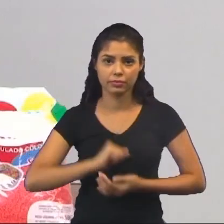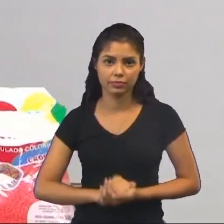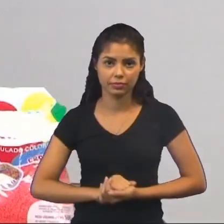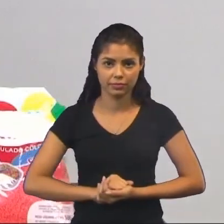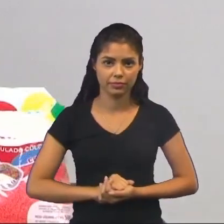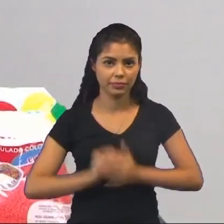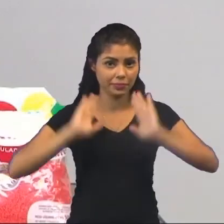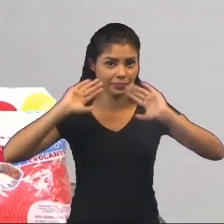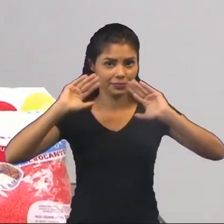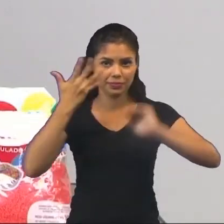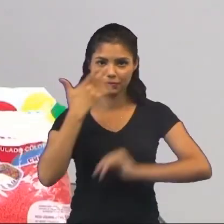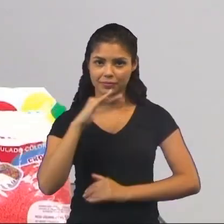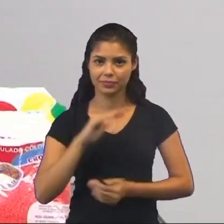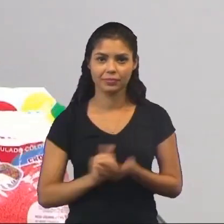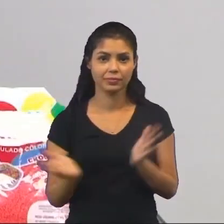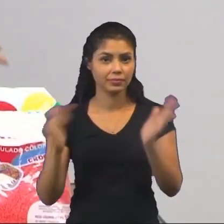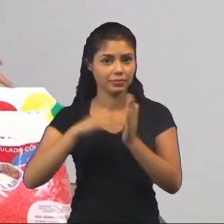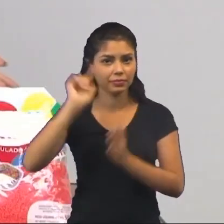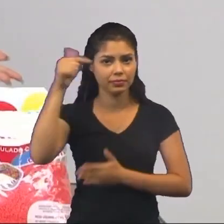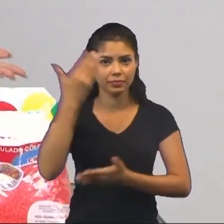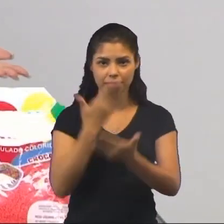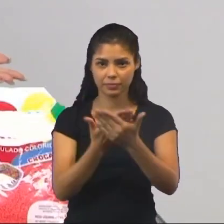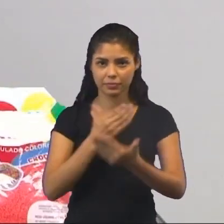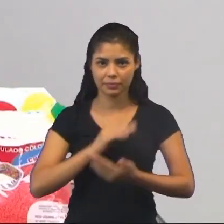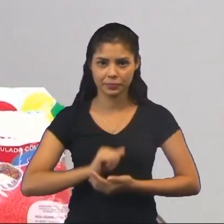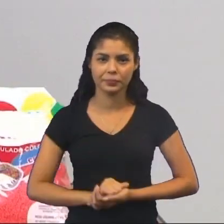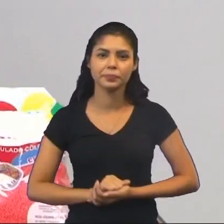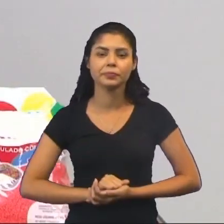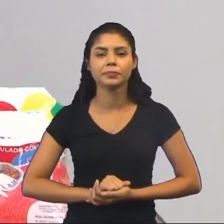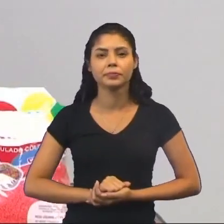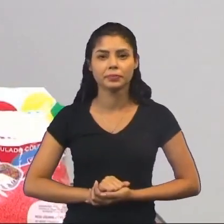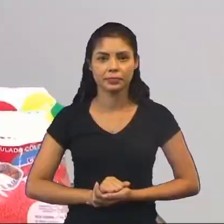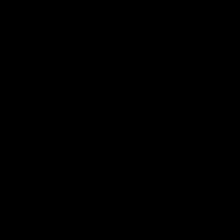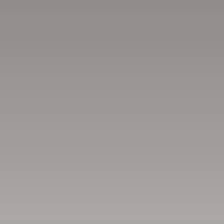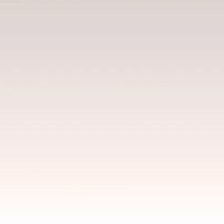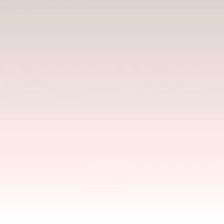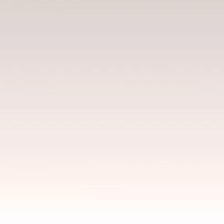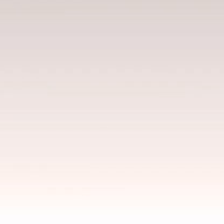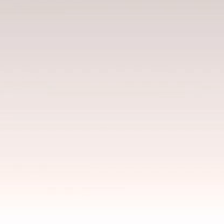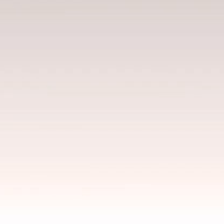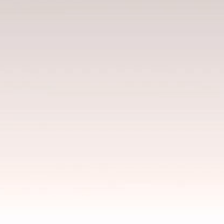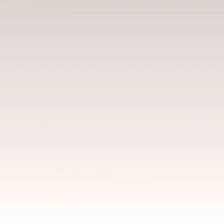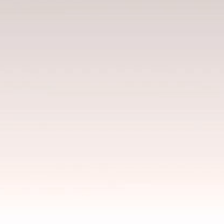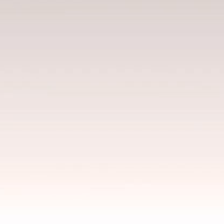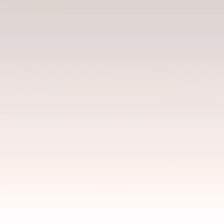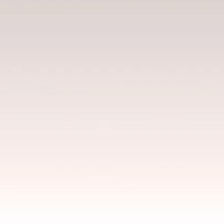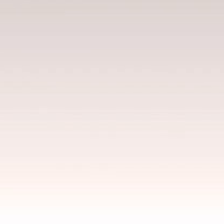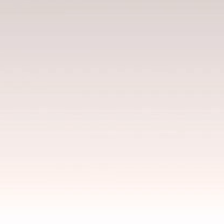plataforma Eduque. Tchau, tchau, crianças. Até a próxima aula. Thank you.